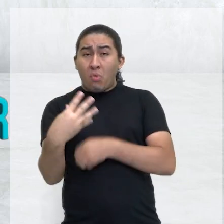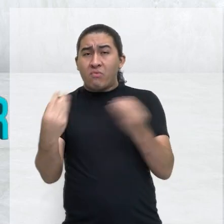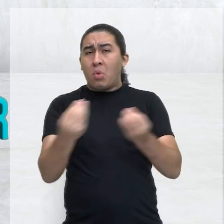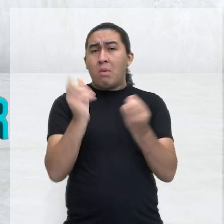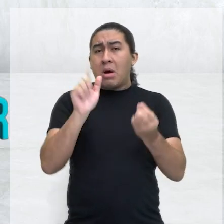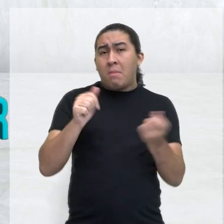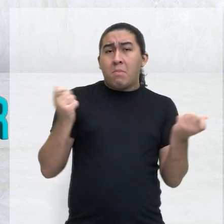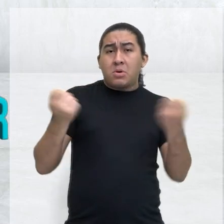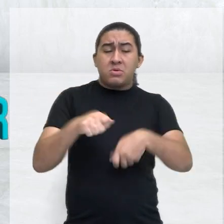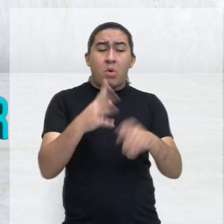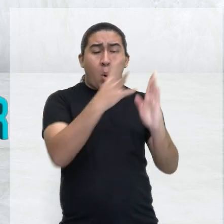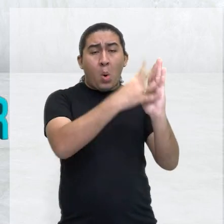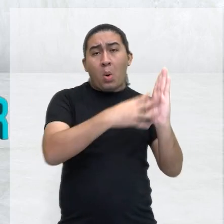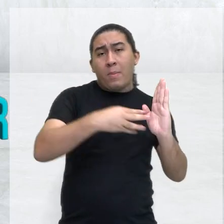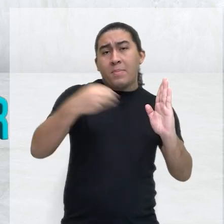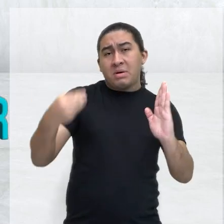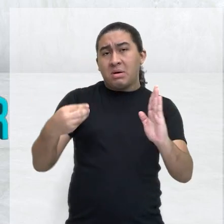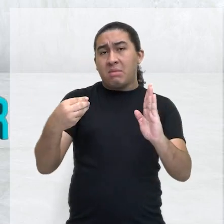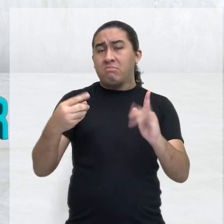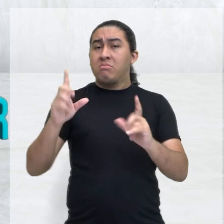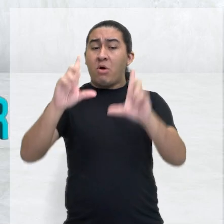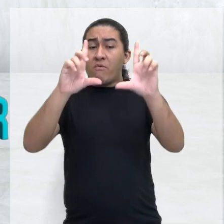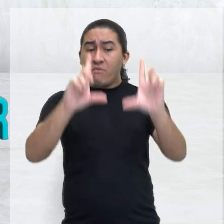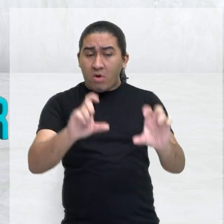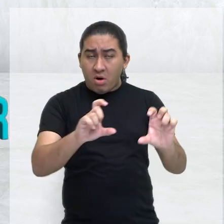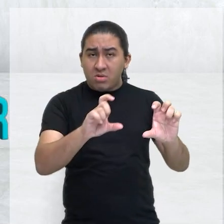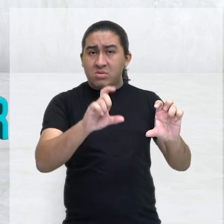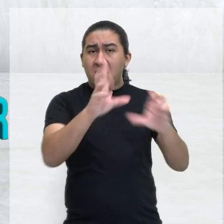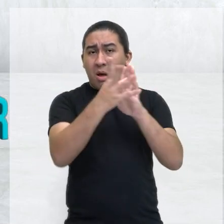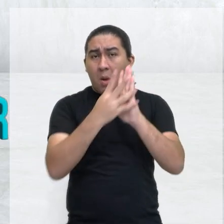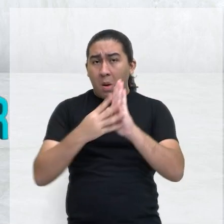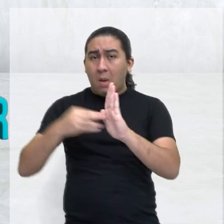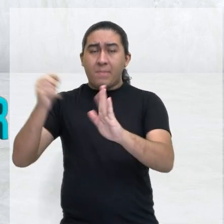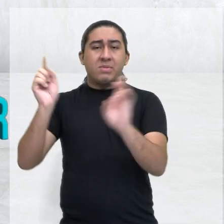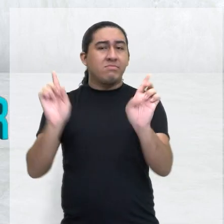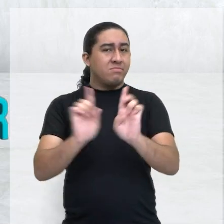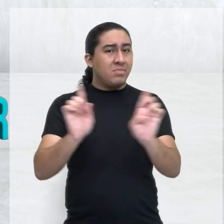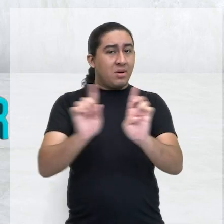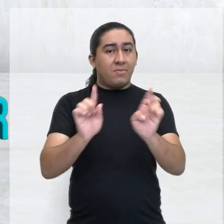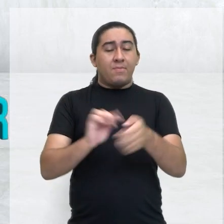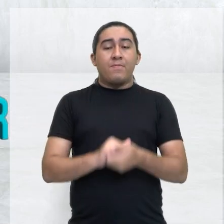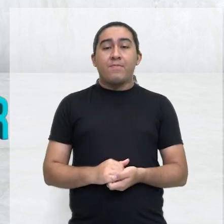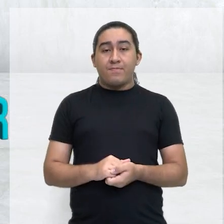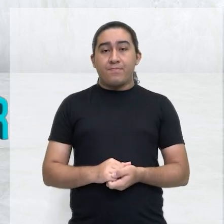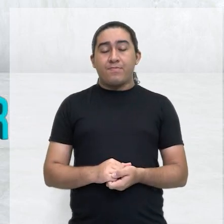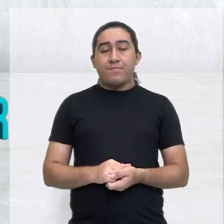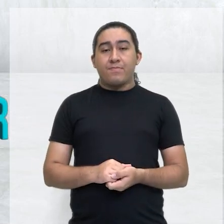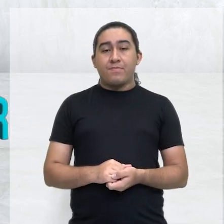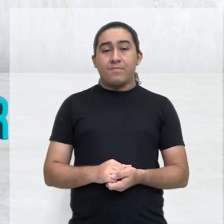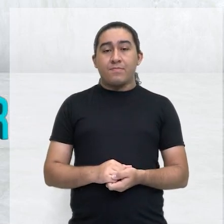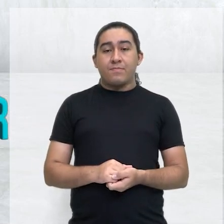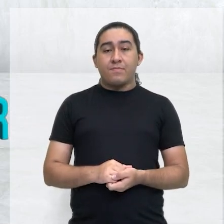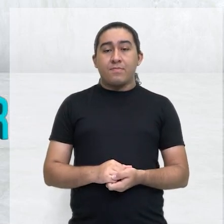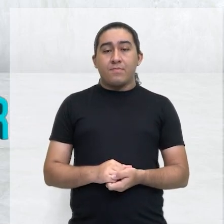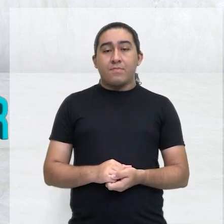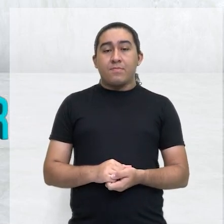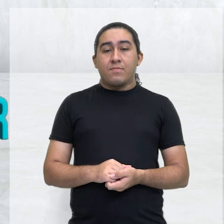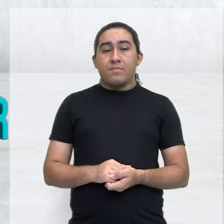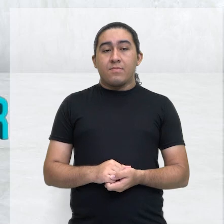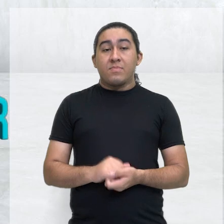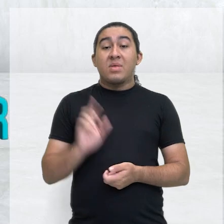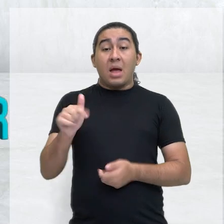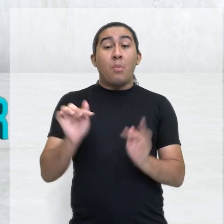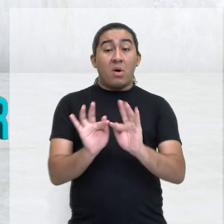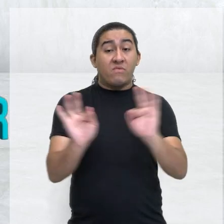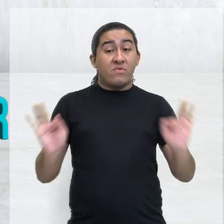uma fotografia. Não, eu não quero isso. Então, isso aí foi o quê? Foi uma frase